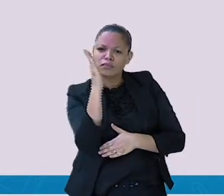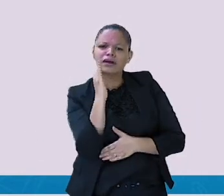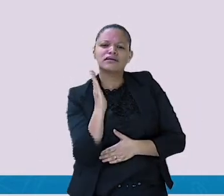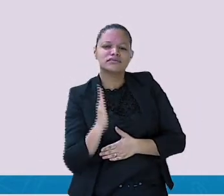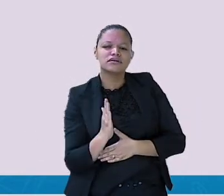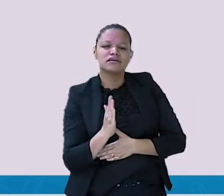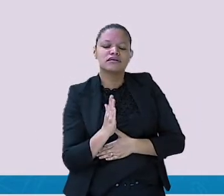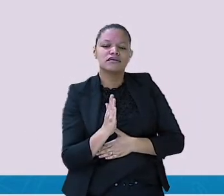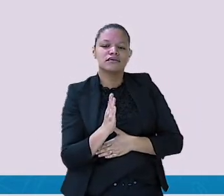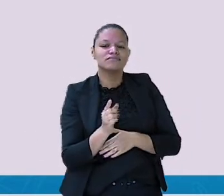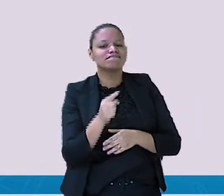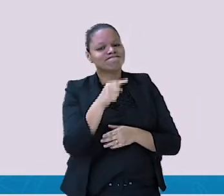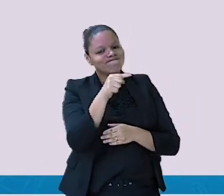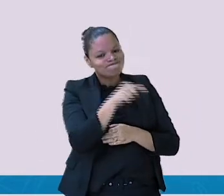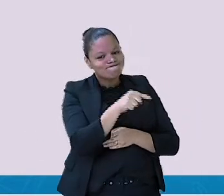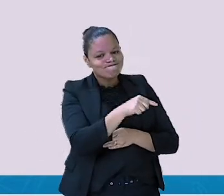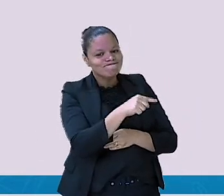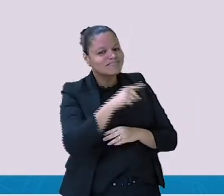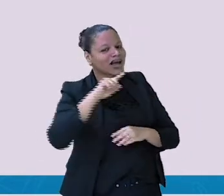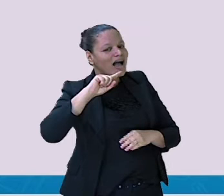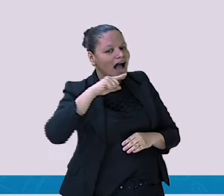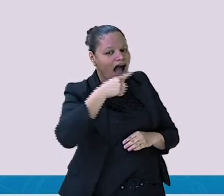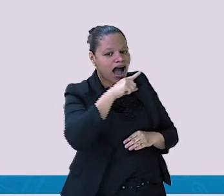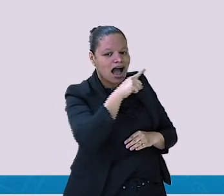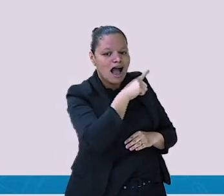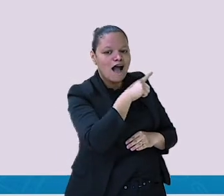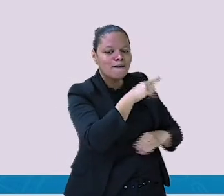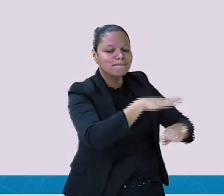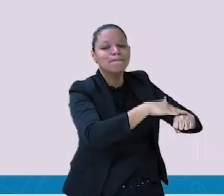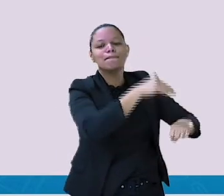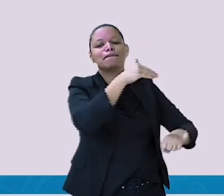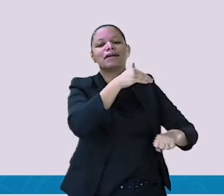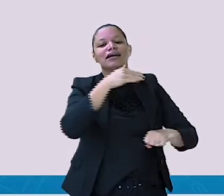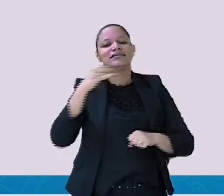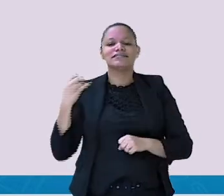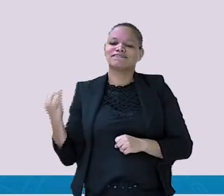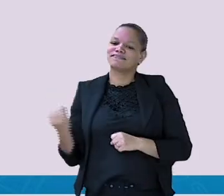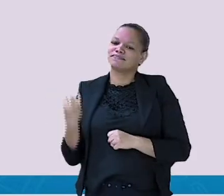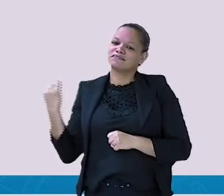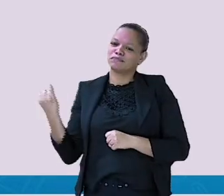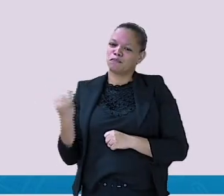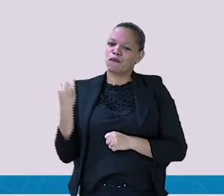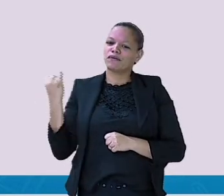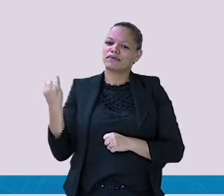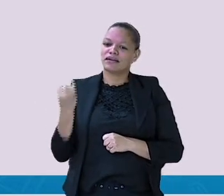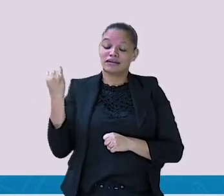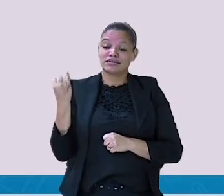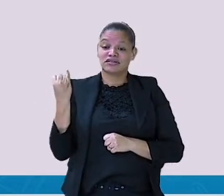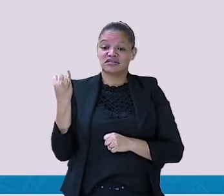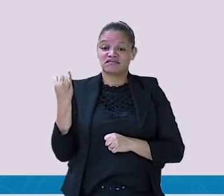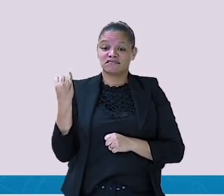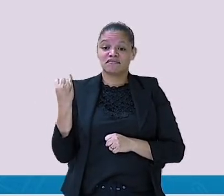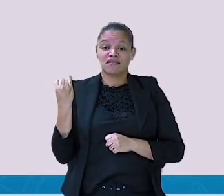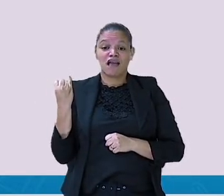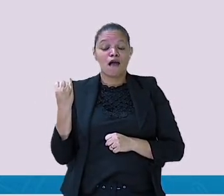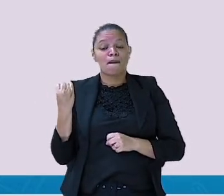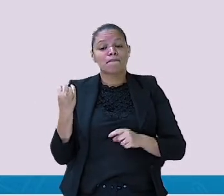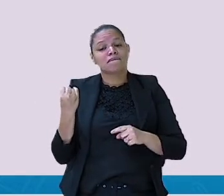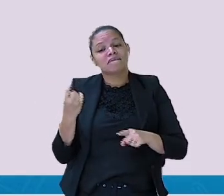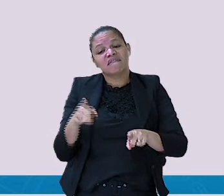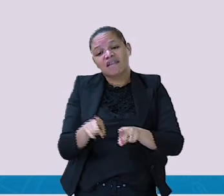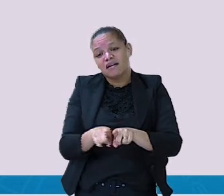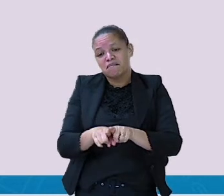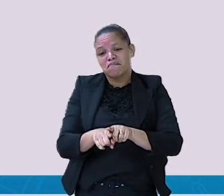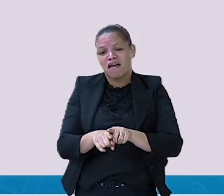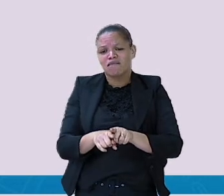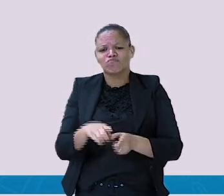do país. Apesar dos vários momentos de crise e instabilidade, o açúcar sempre teve grande